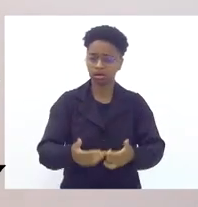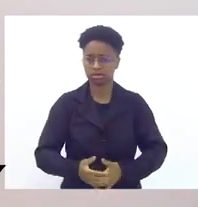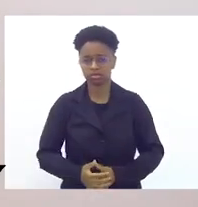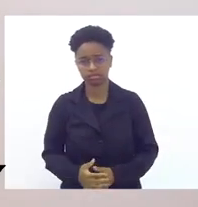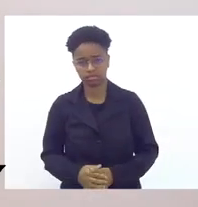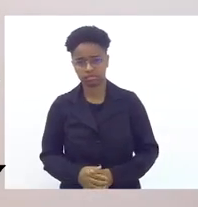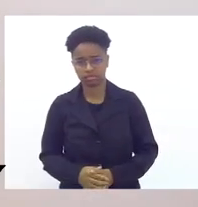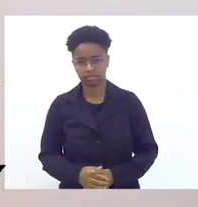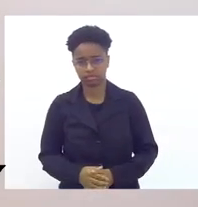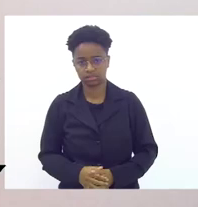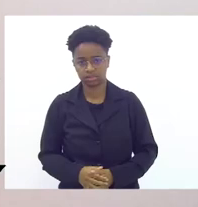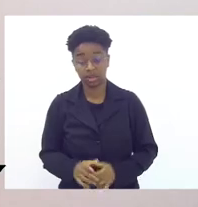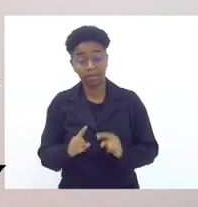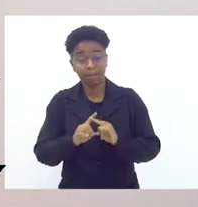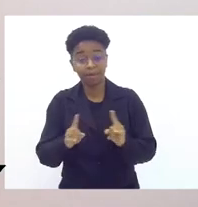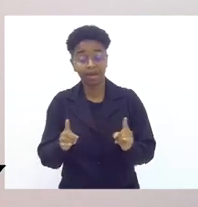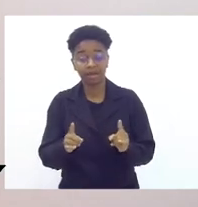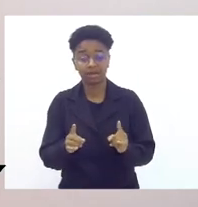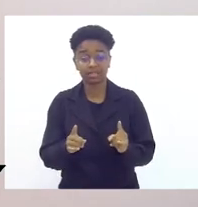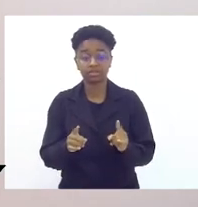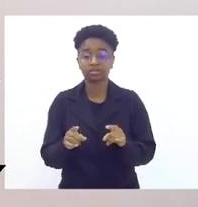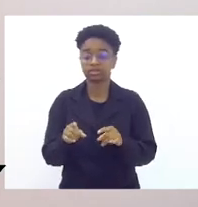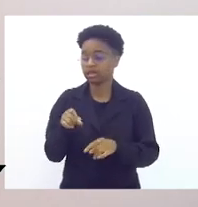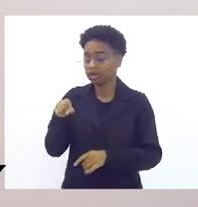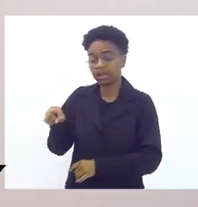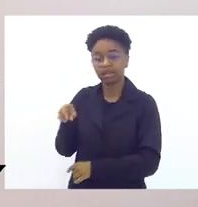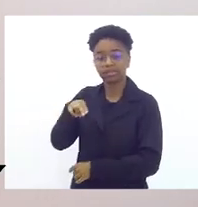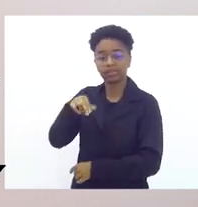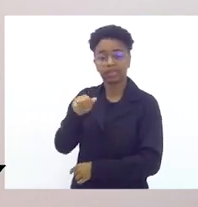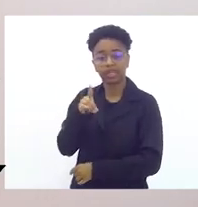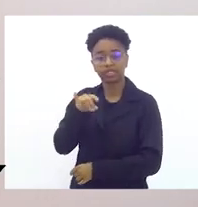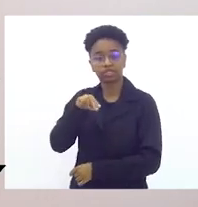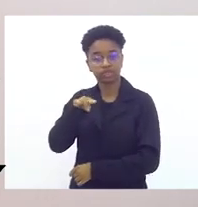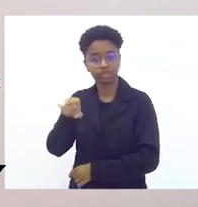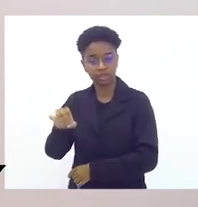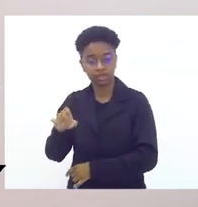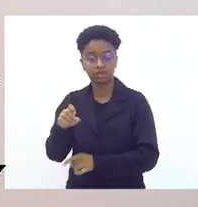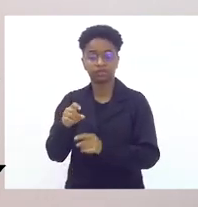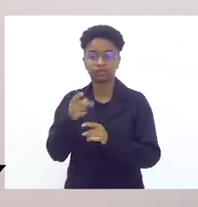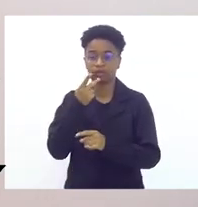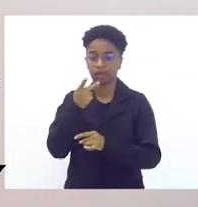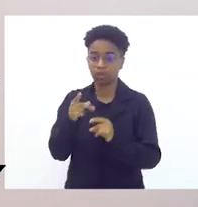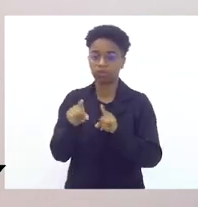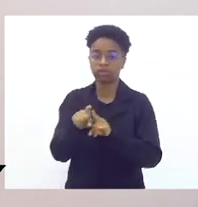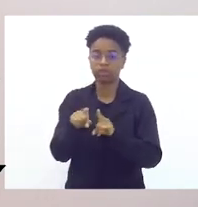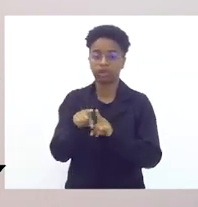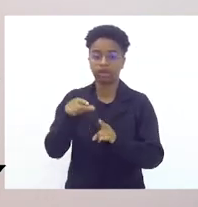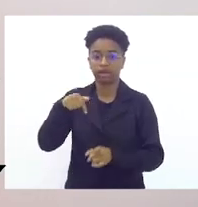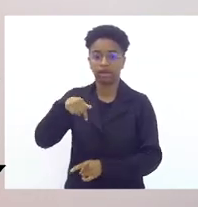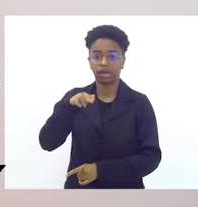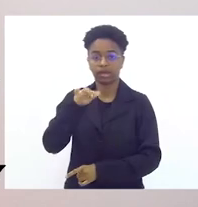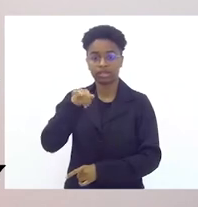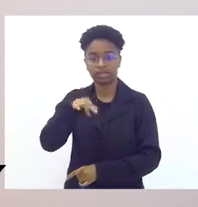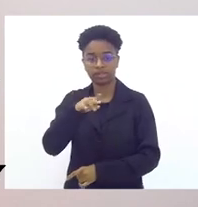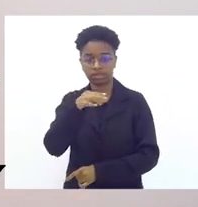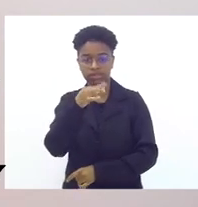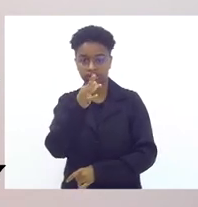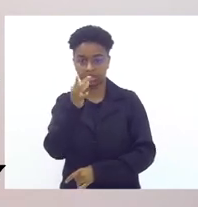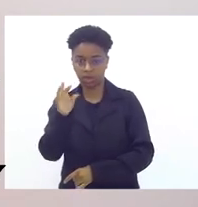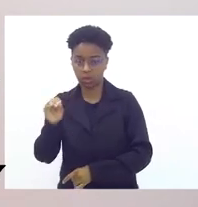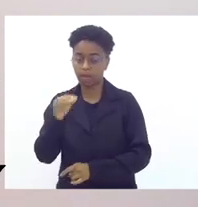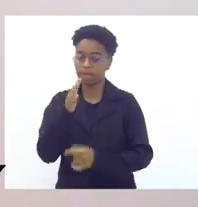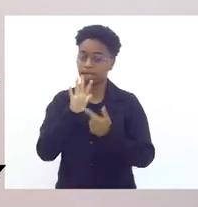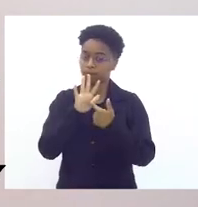e não à toa quando Nadine e aqui o próprio é que Então traz a questão de